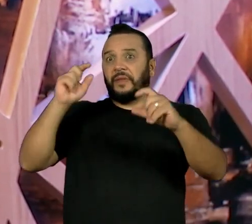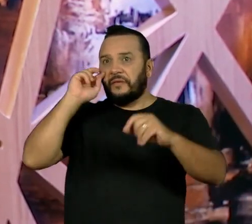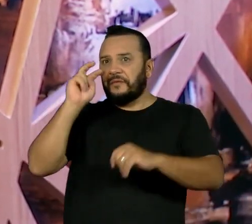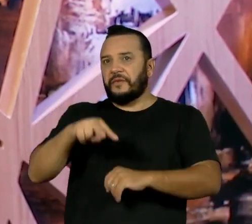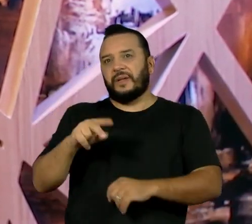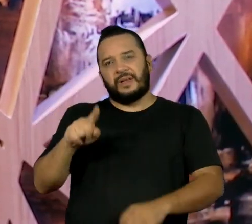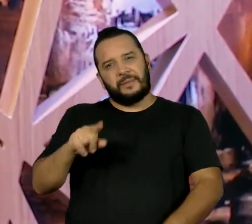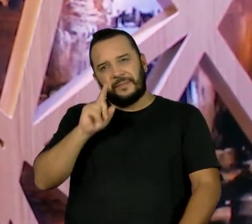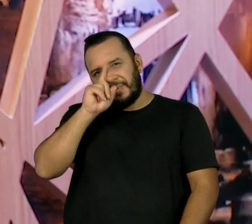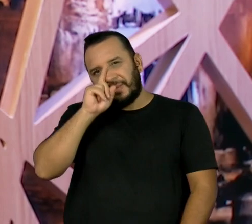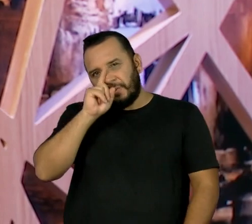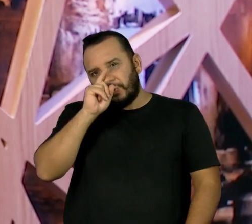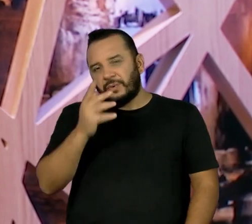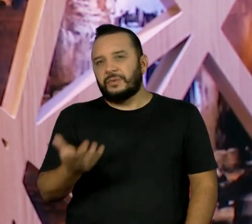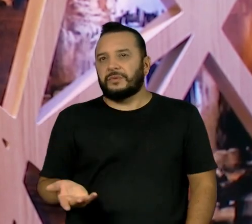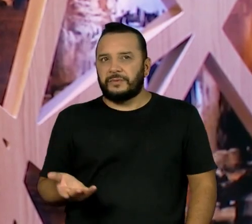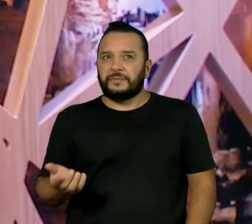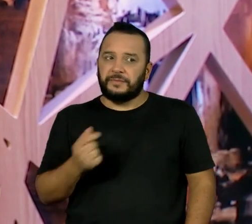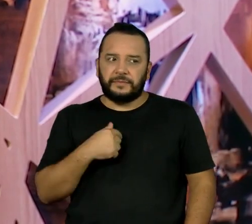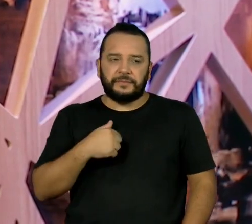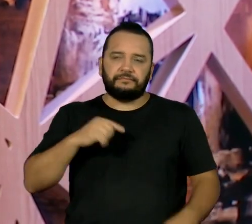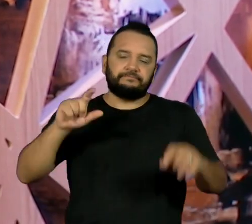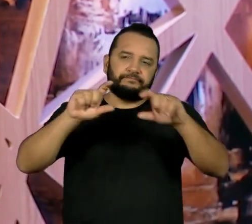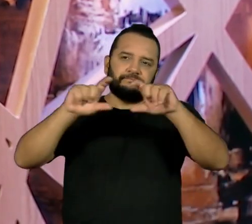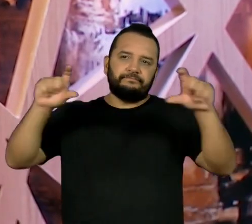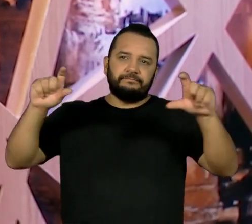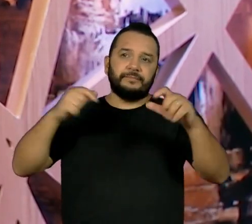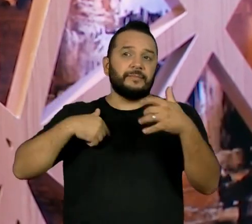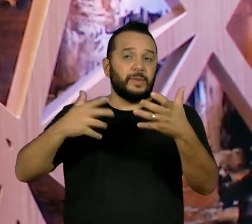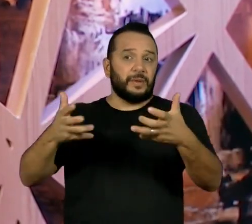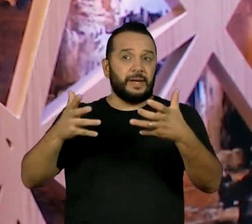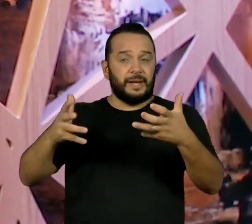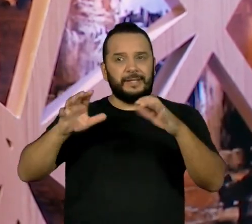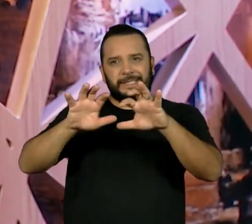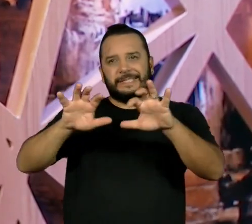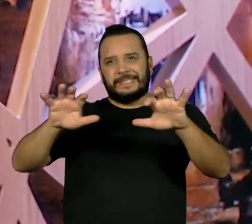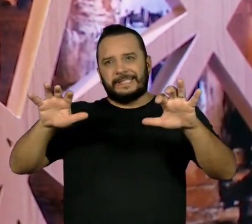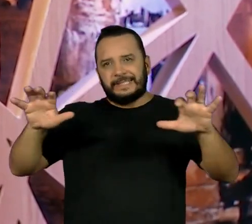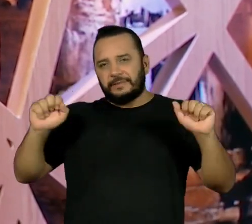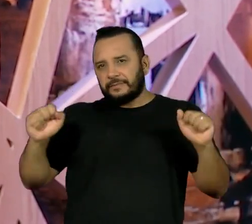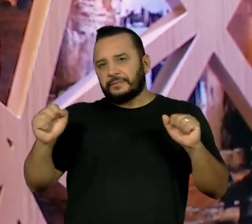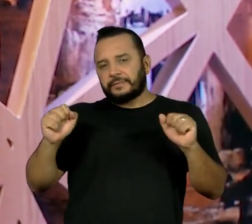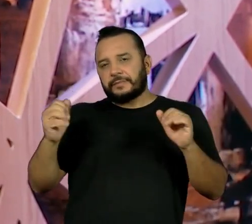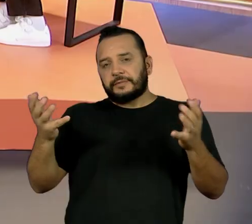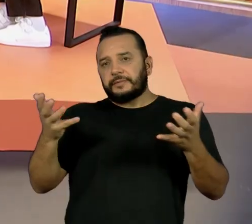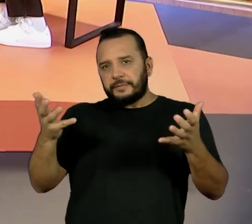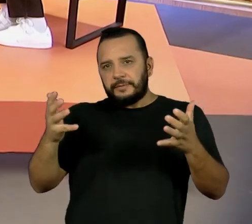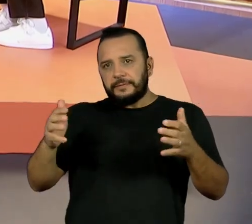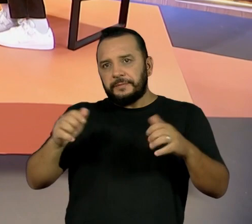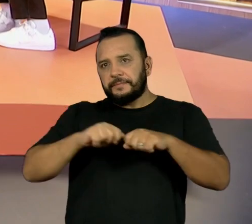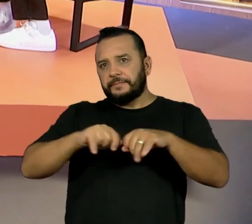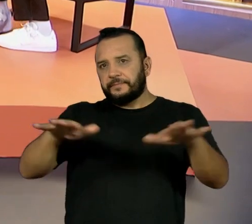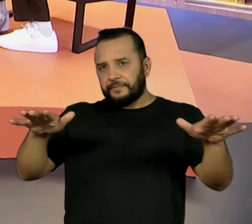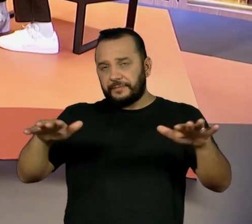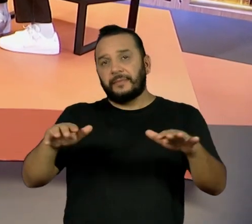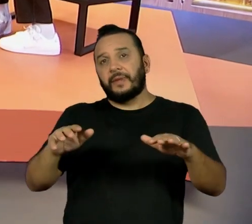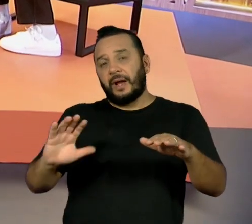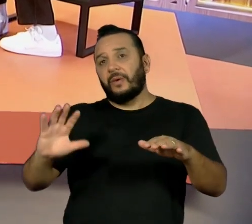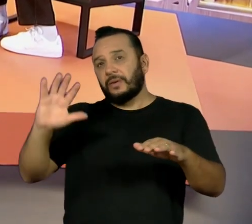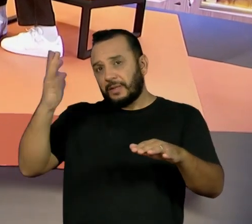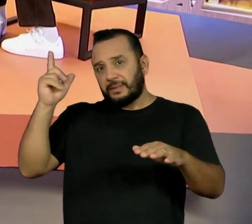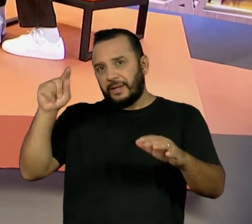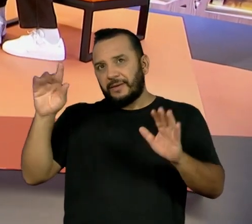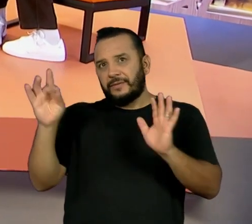muito perigoso, né? Então, se eu escrevo uma manchete que é o que eu quero e a intenção que eu quero passar, isso vira uma verdade. Isso